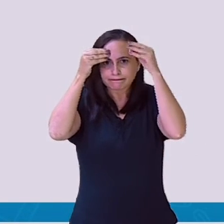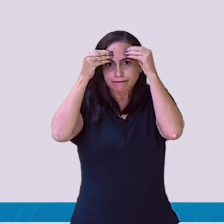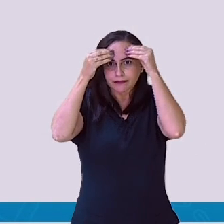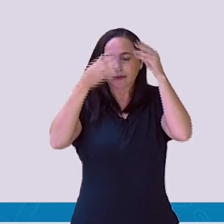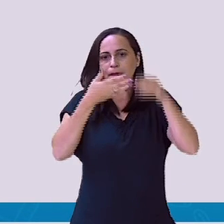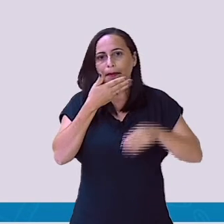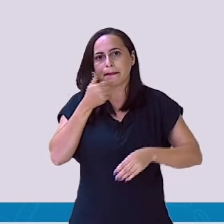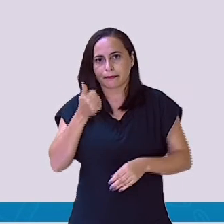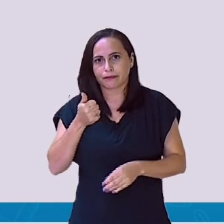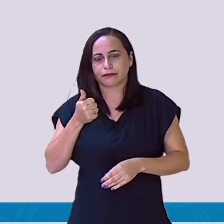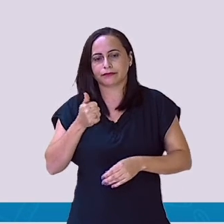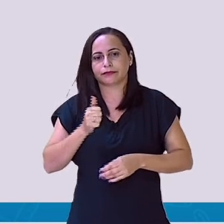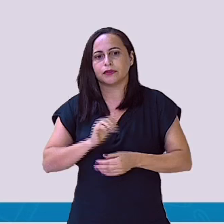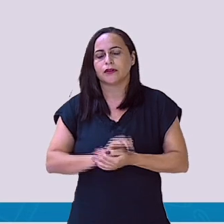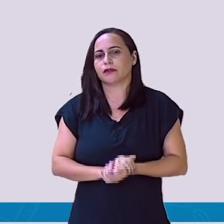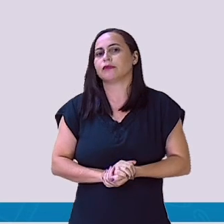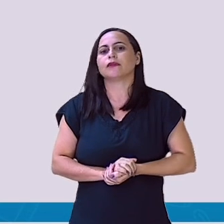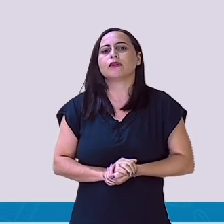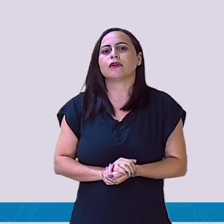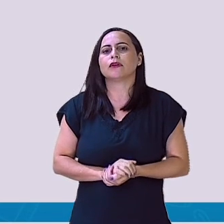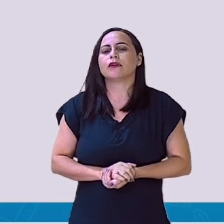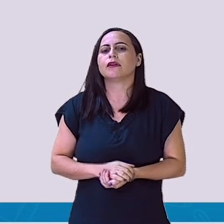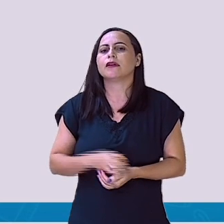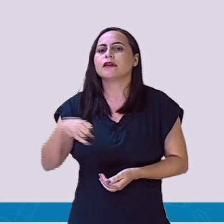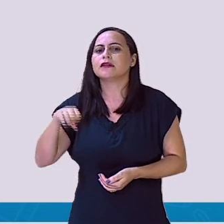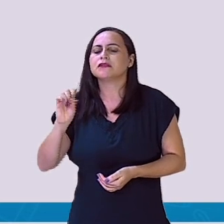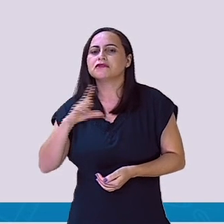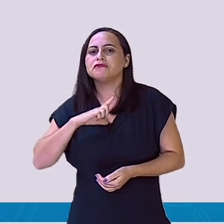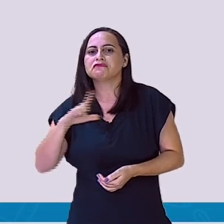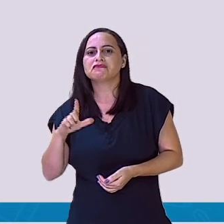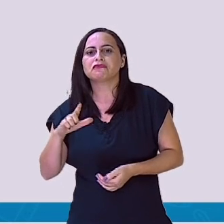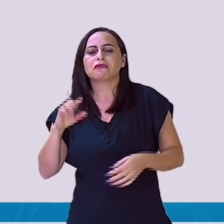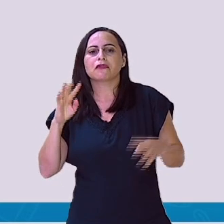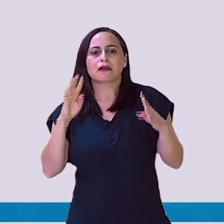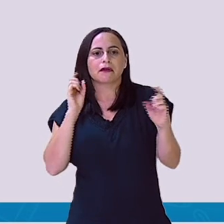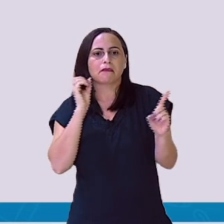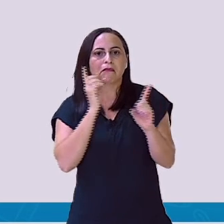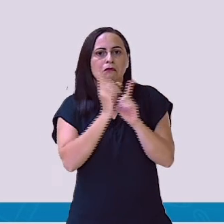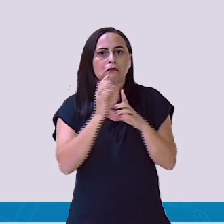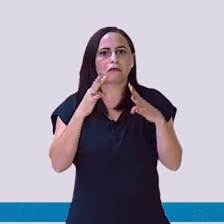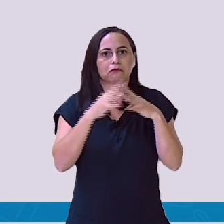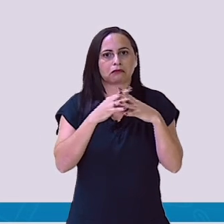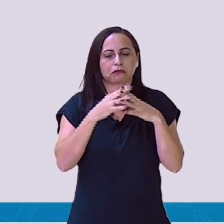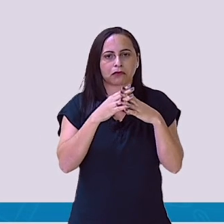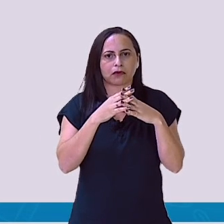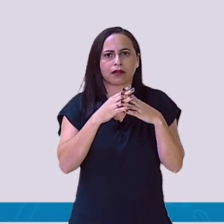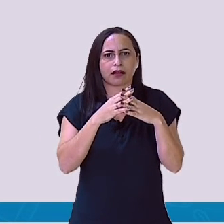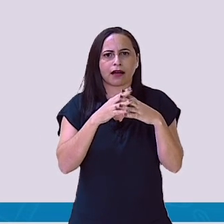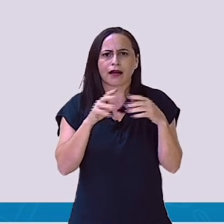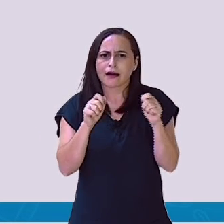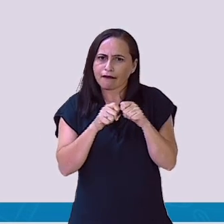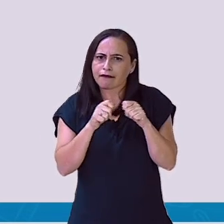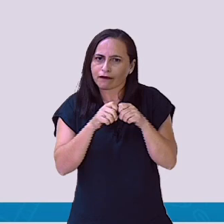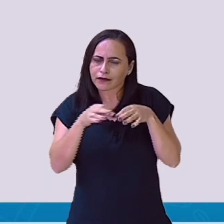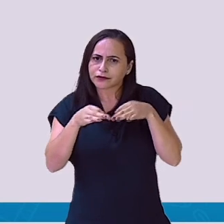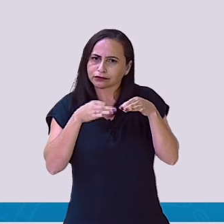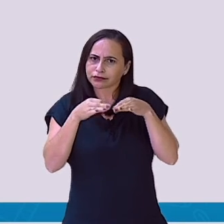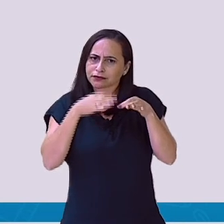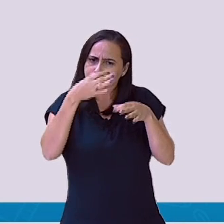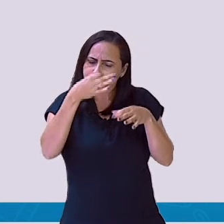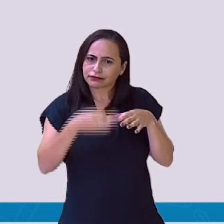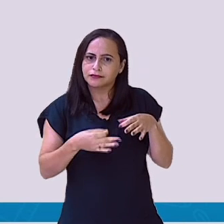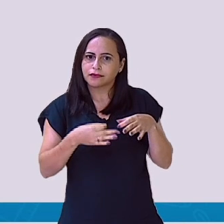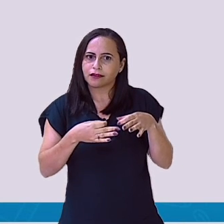você classifica. Se tiver um dígrafo, você escreve na frente, sublinha, tá?